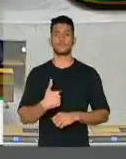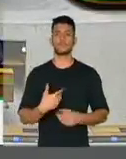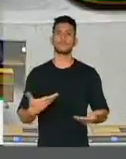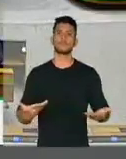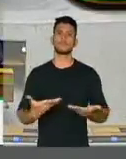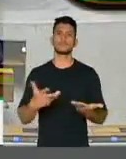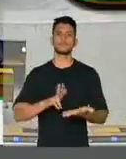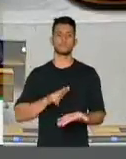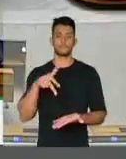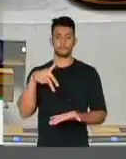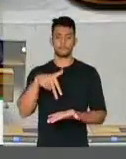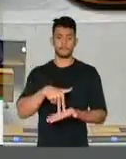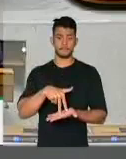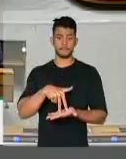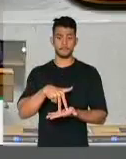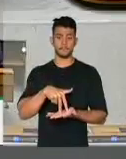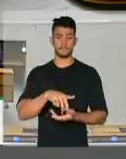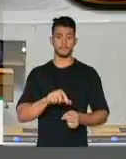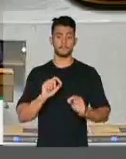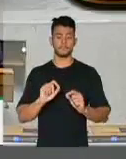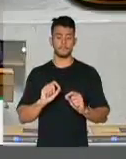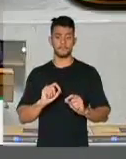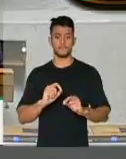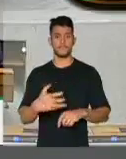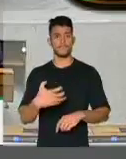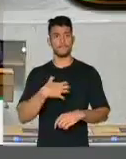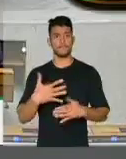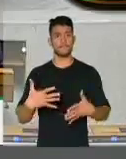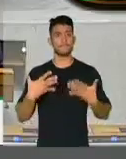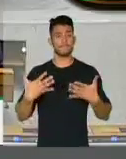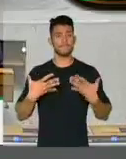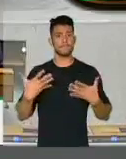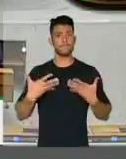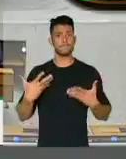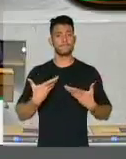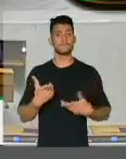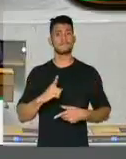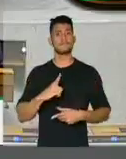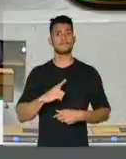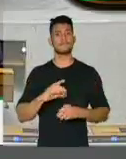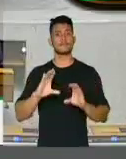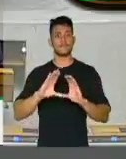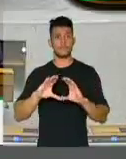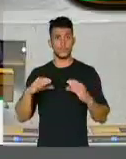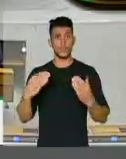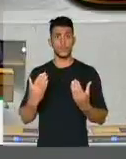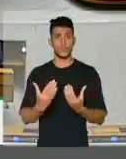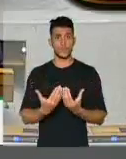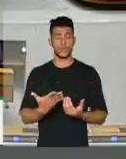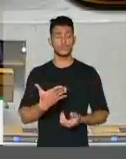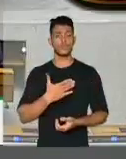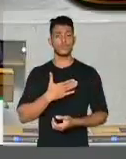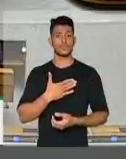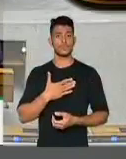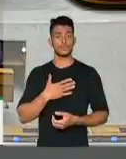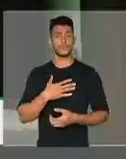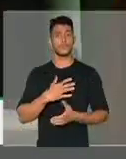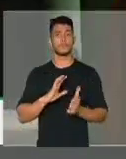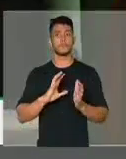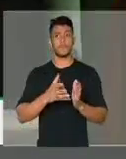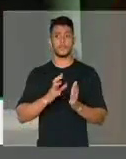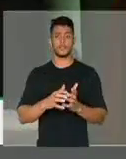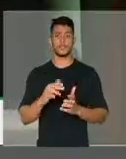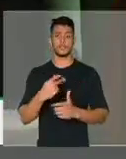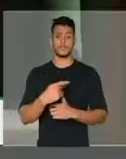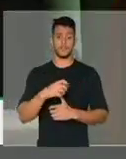desta tribuna registrar com muita alegria o congresso realizado pelo meu partido PSB no